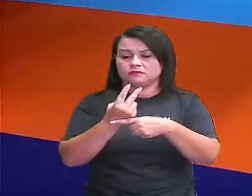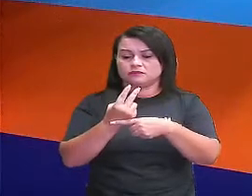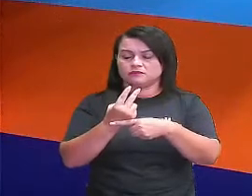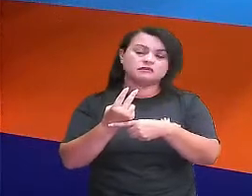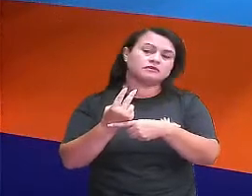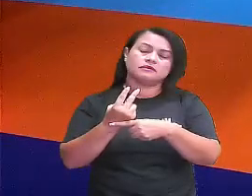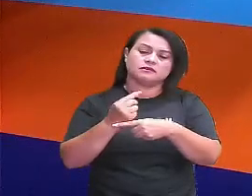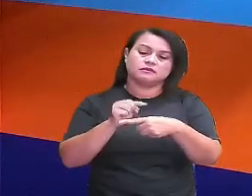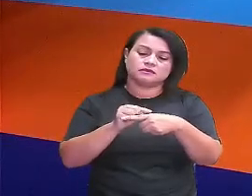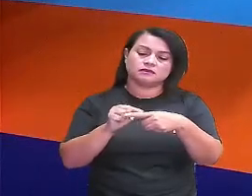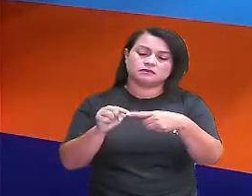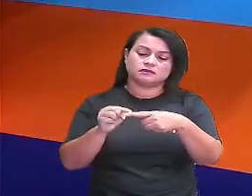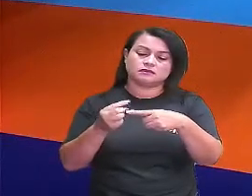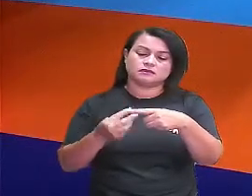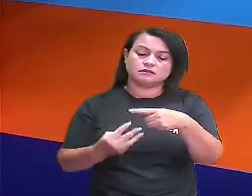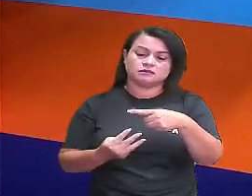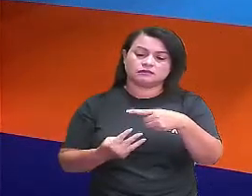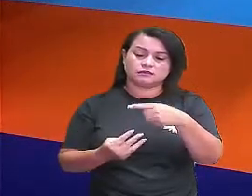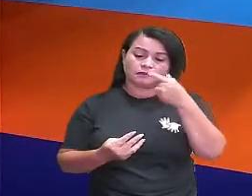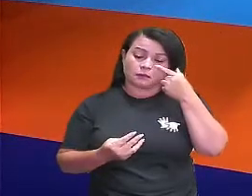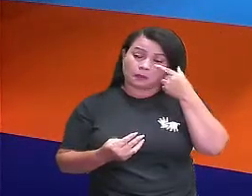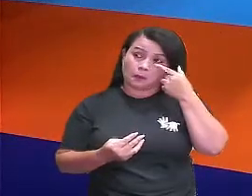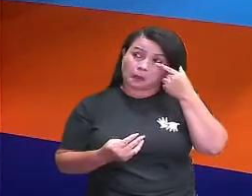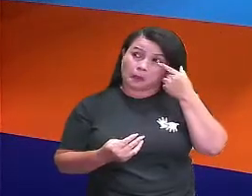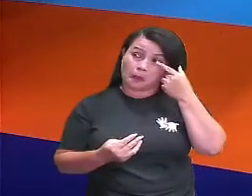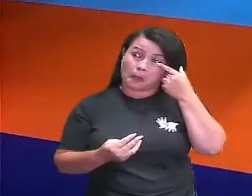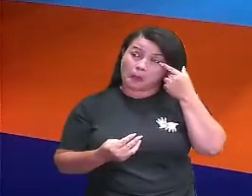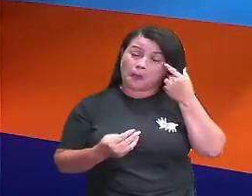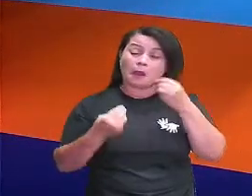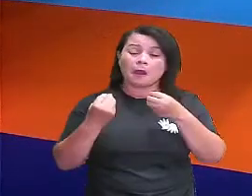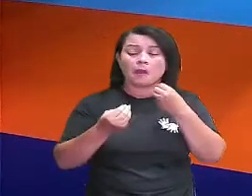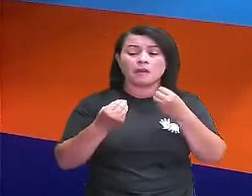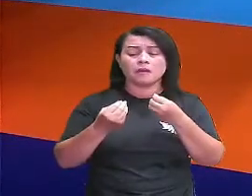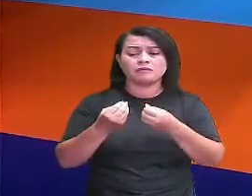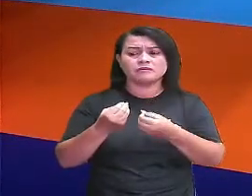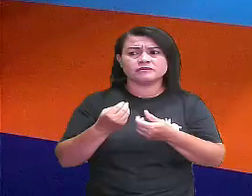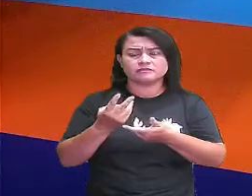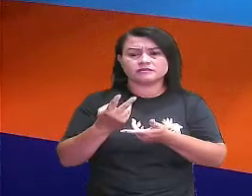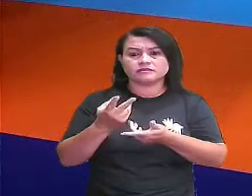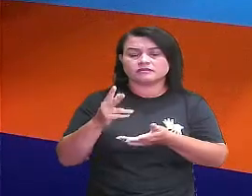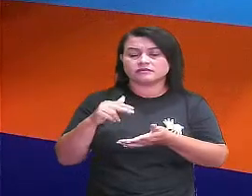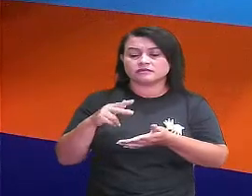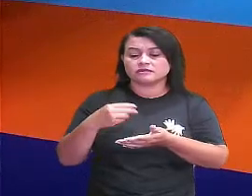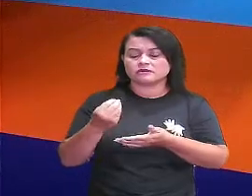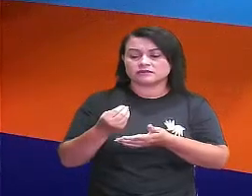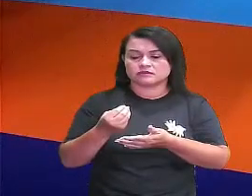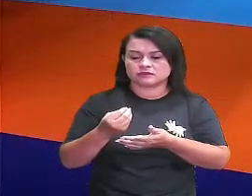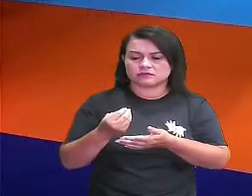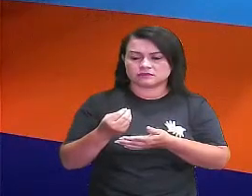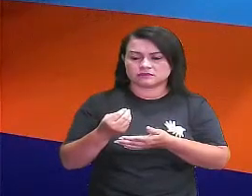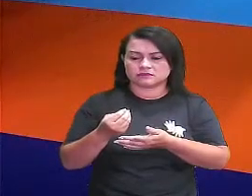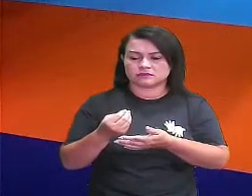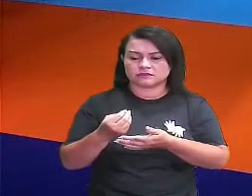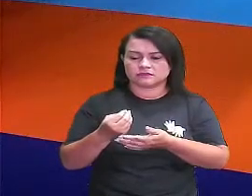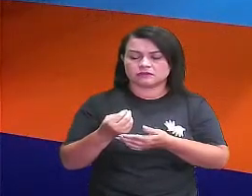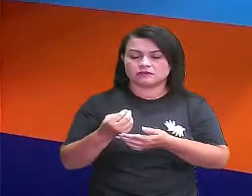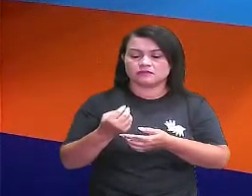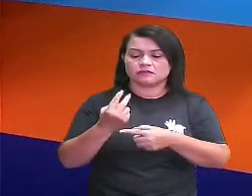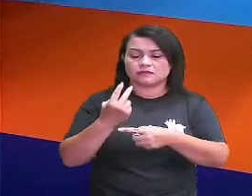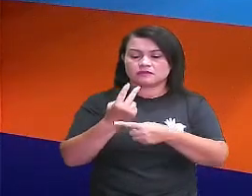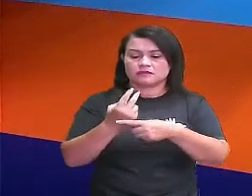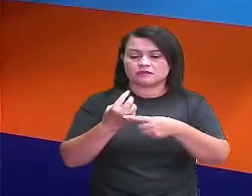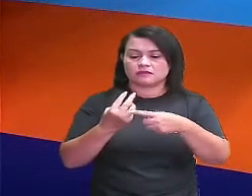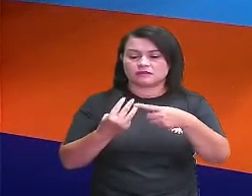2, passo o tracinho sobre 3. E aí, como é que eu leio isso, professora? Eu leio